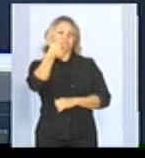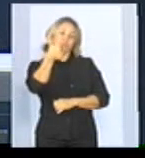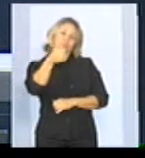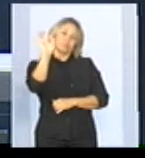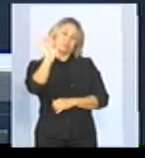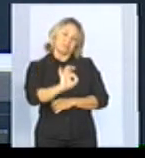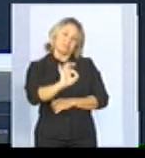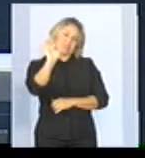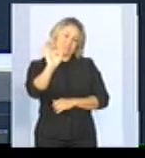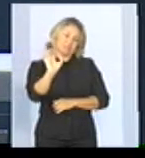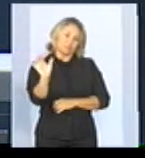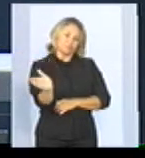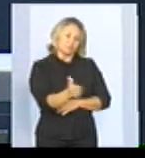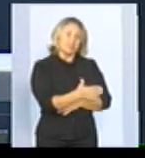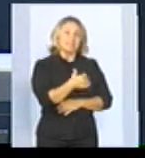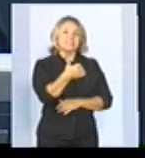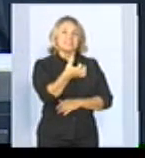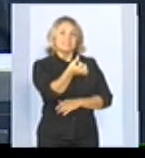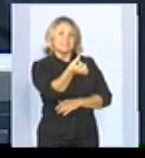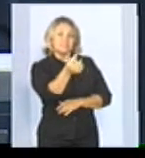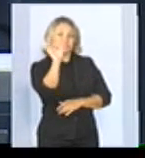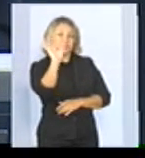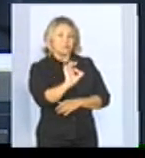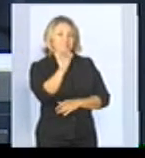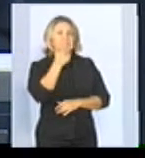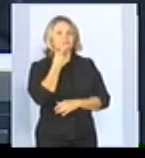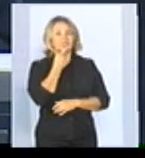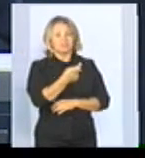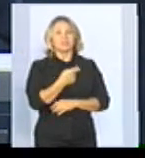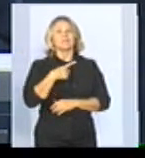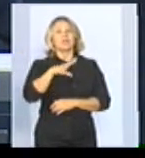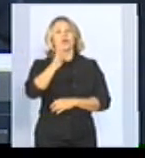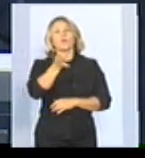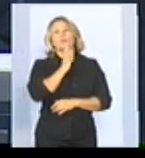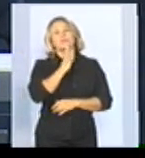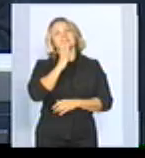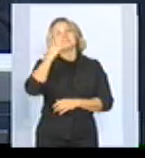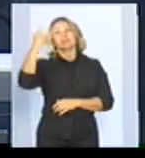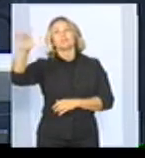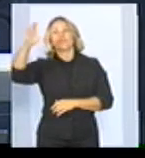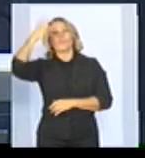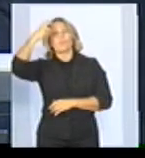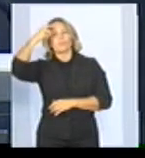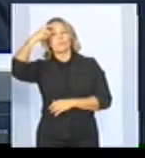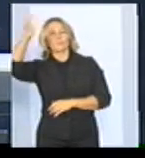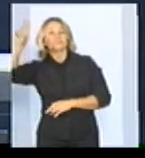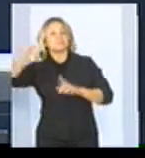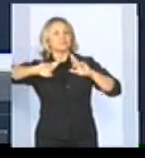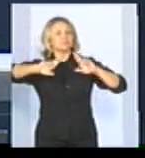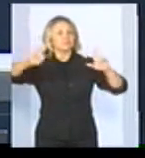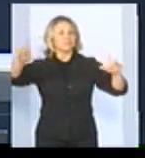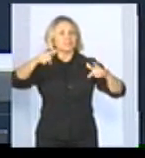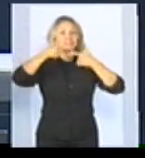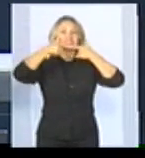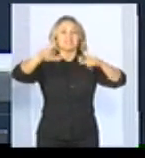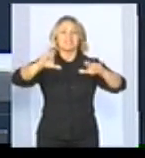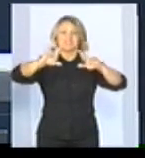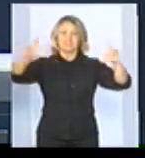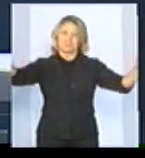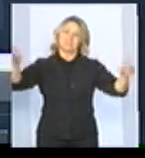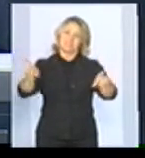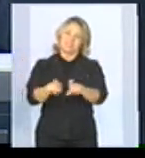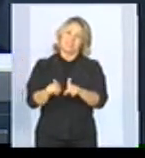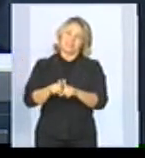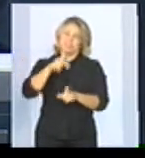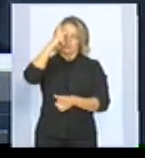16% Para conhecimento de outras línguas e outras culturas Essa é a resposta e essa é a expectativa desse consumidor que é